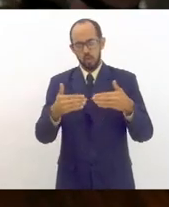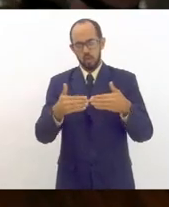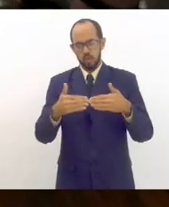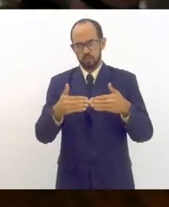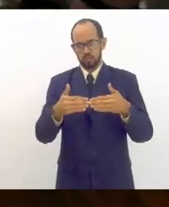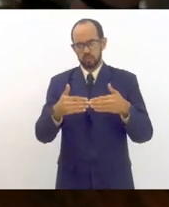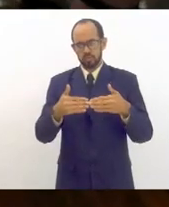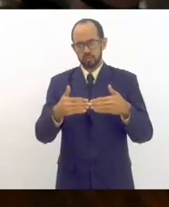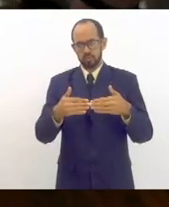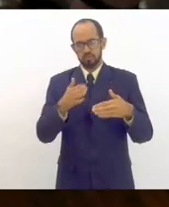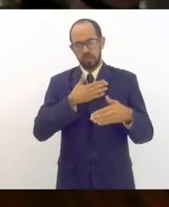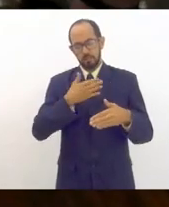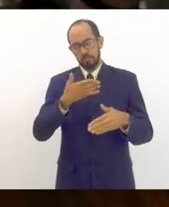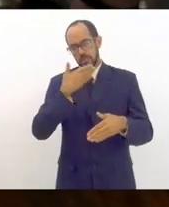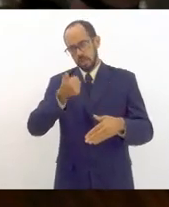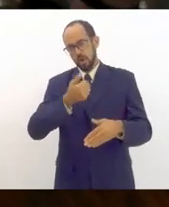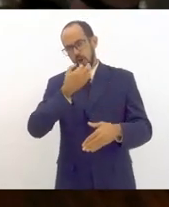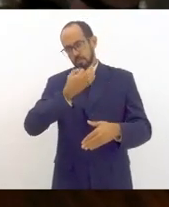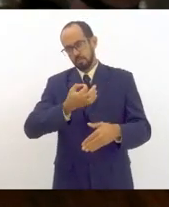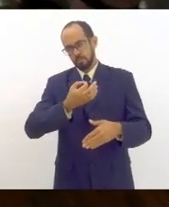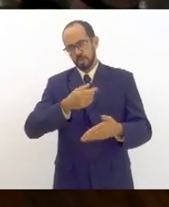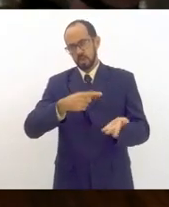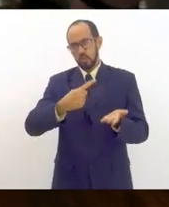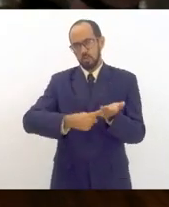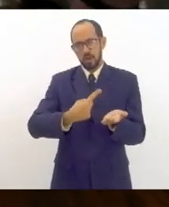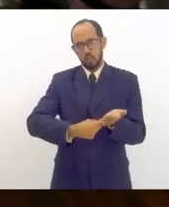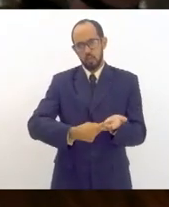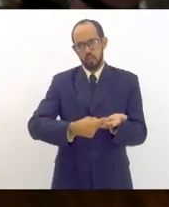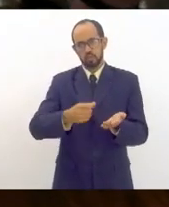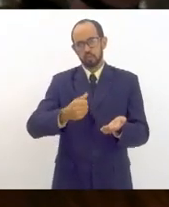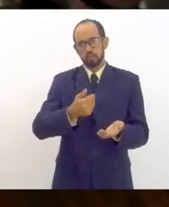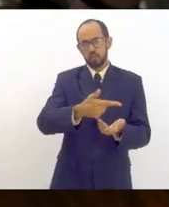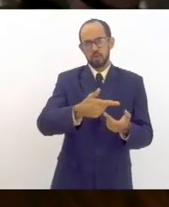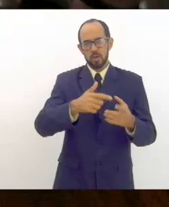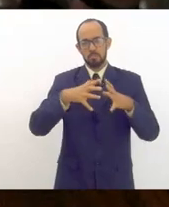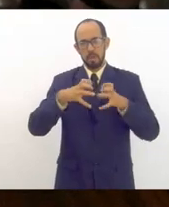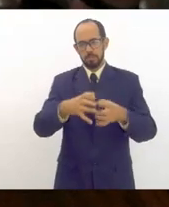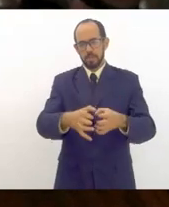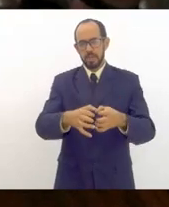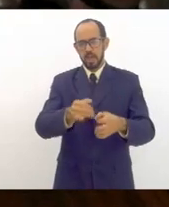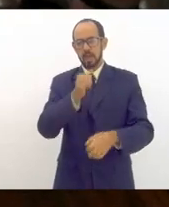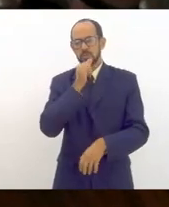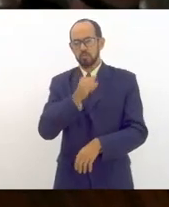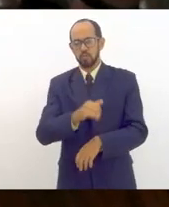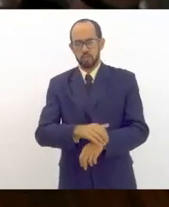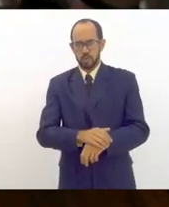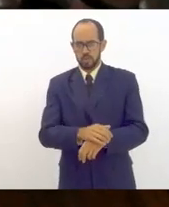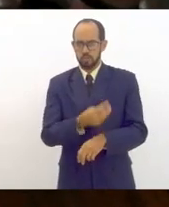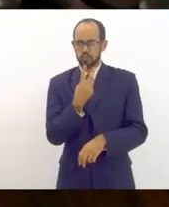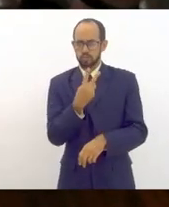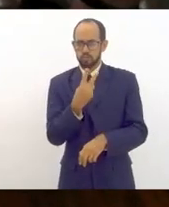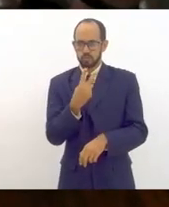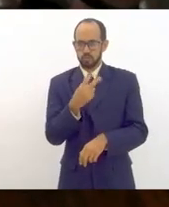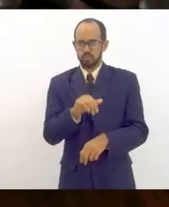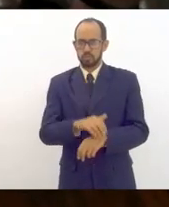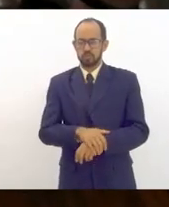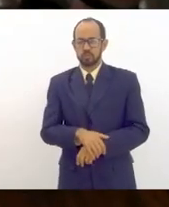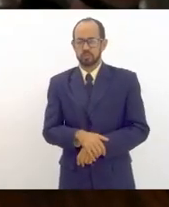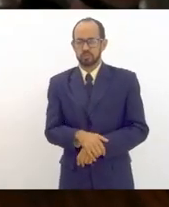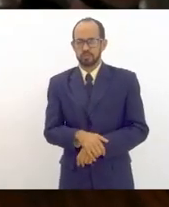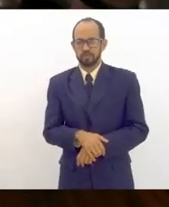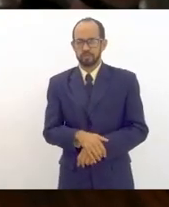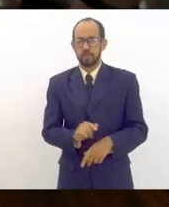sempre prefiro um melhor acordo do que uma briga inútil. De dois,